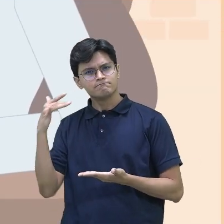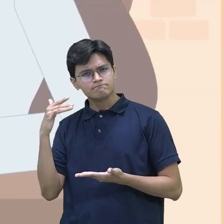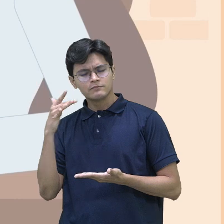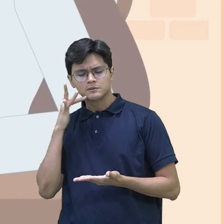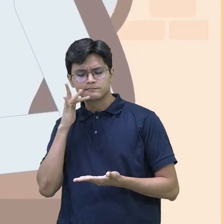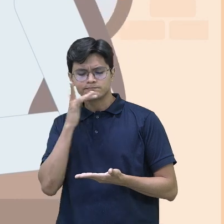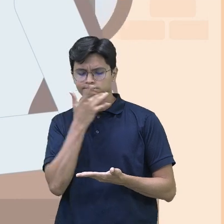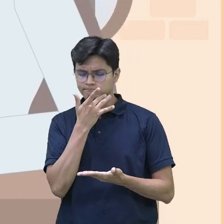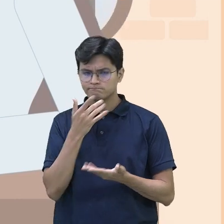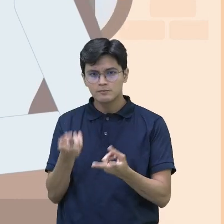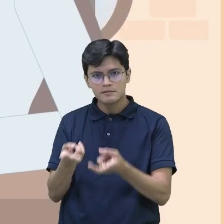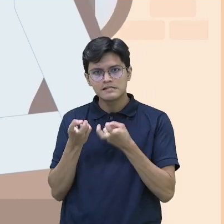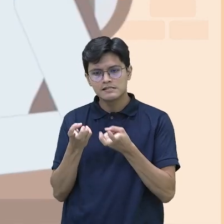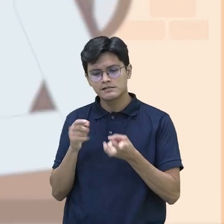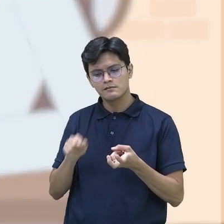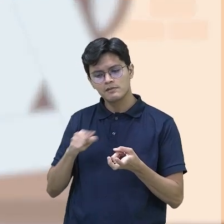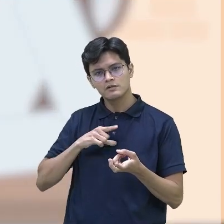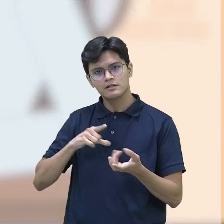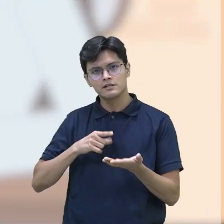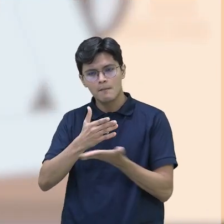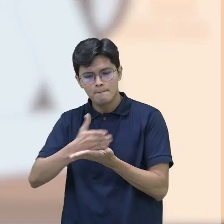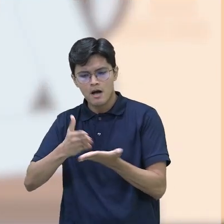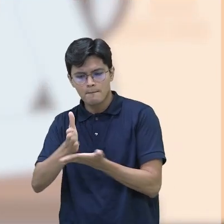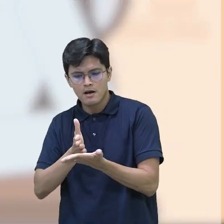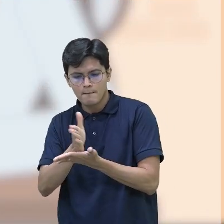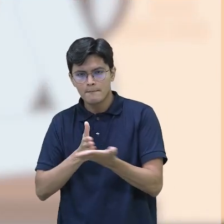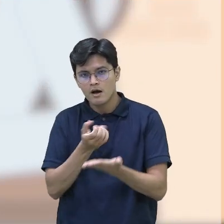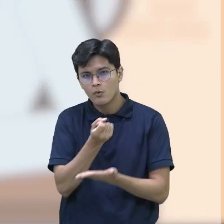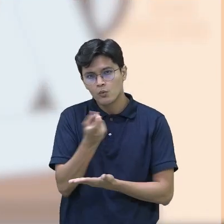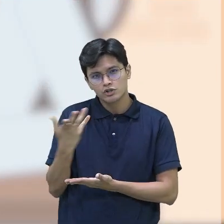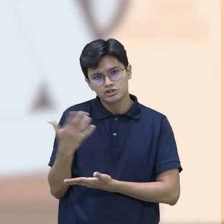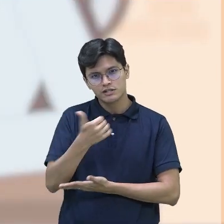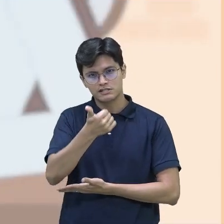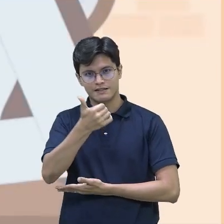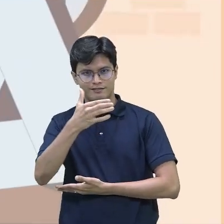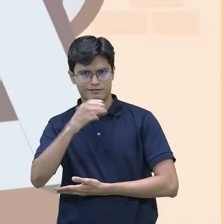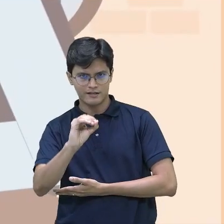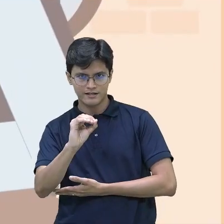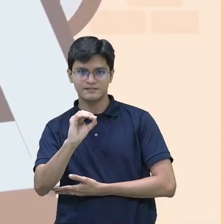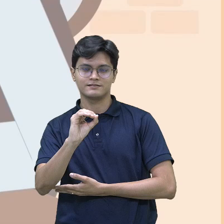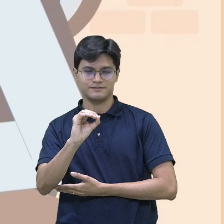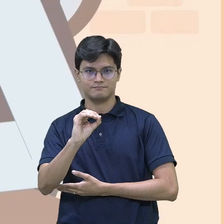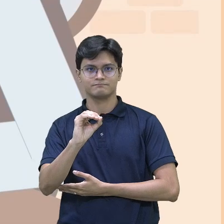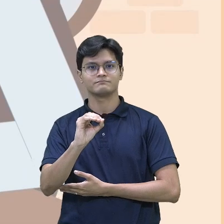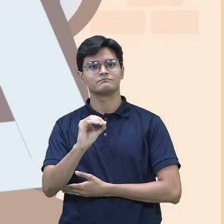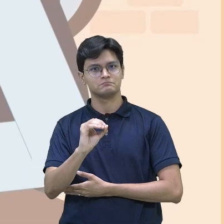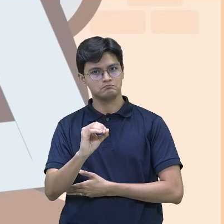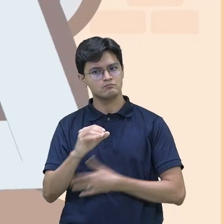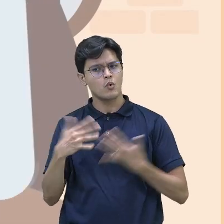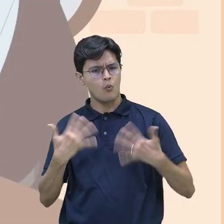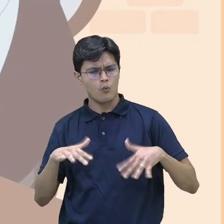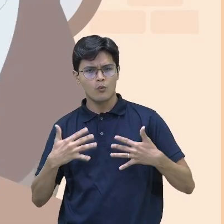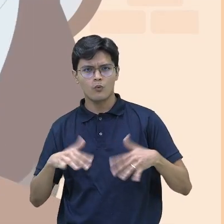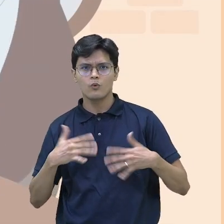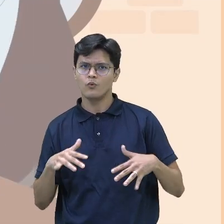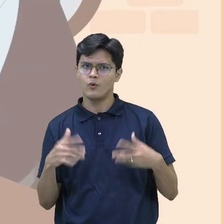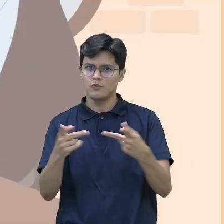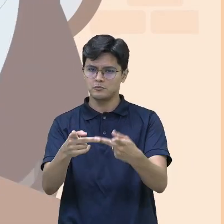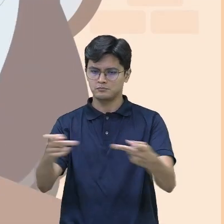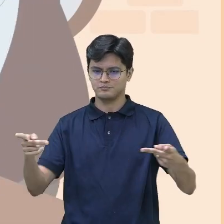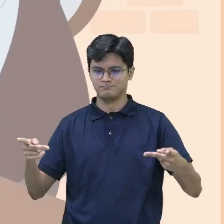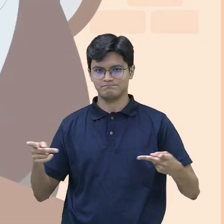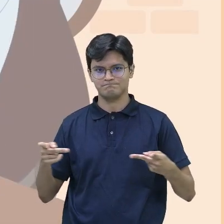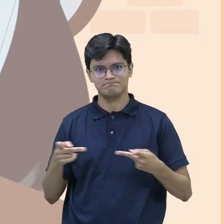eles perceberam que estava dividida em 10 pedaços perfeitos. "Uau, isso é muita pizza",